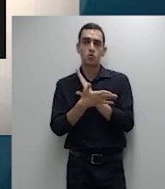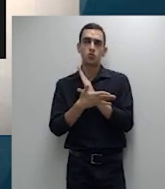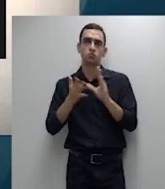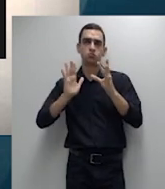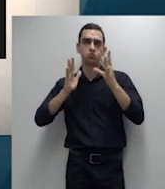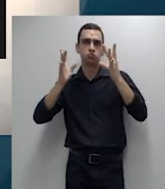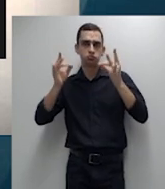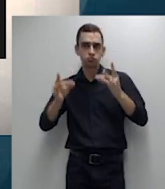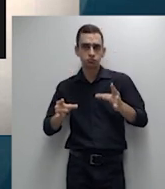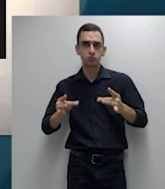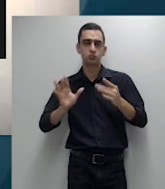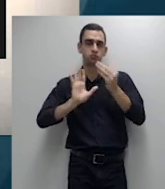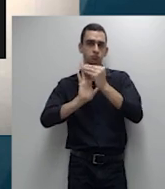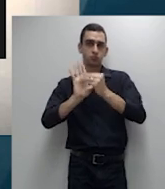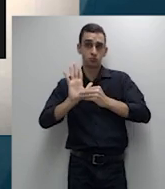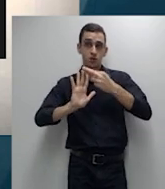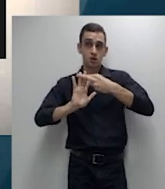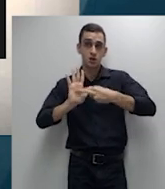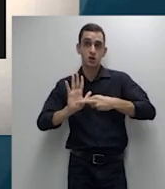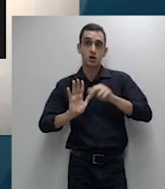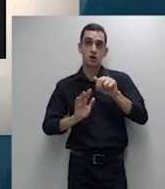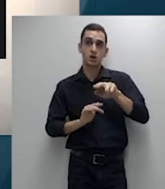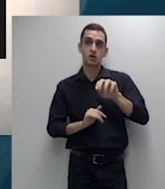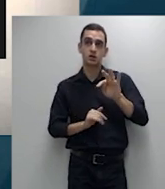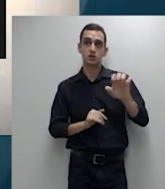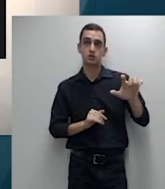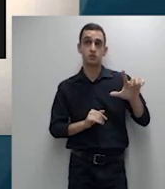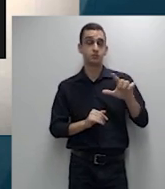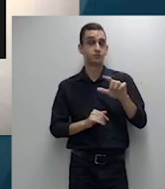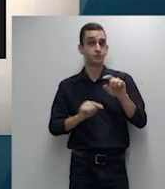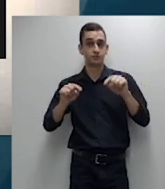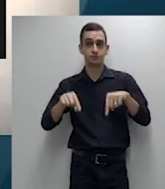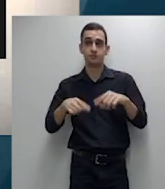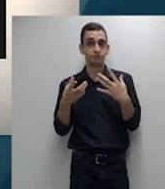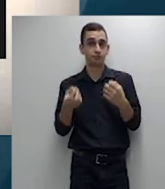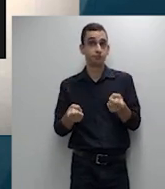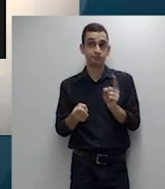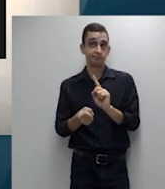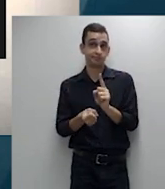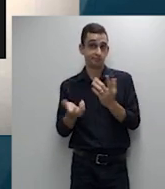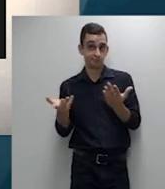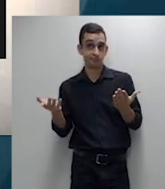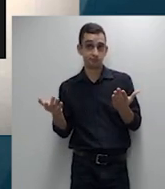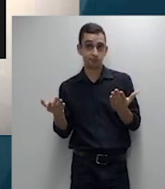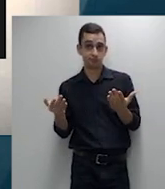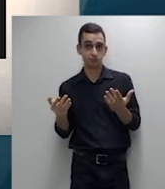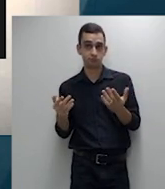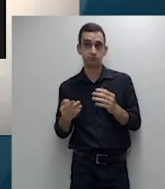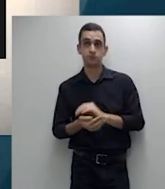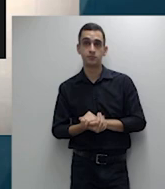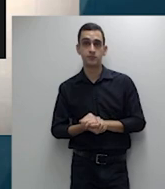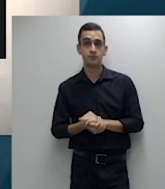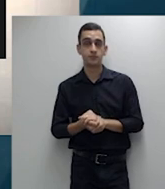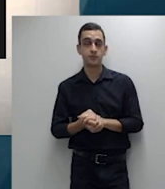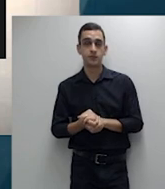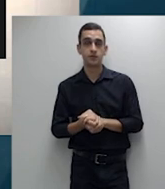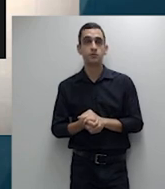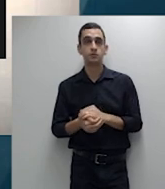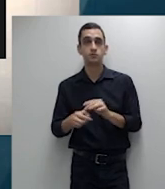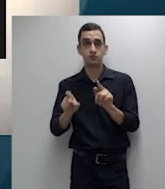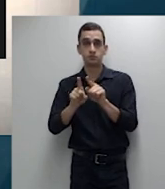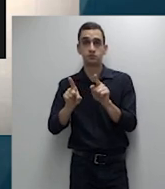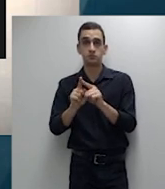regulatórias setoriais não poderíamos acolher a pretensão da recorrente o Finn já me